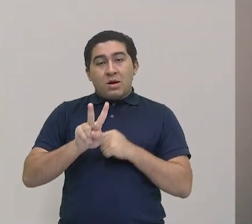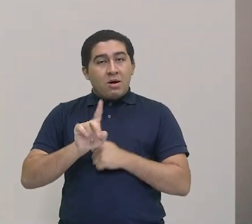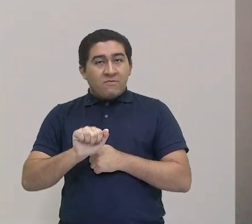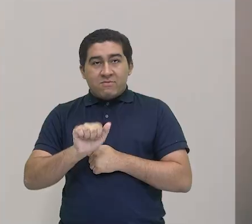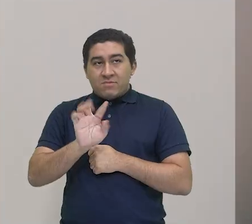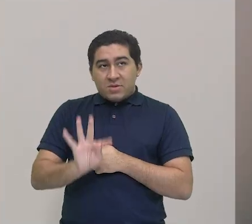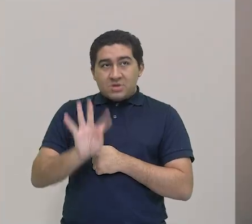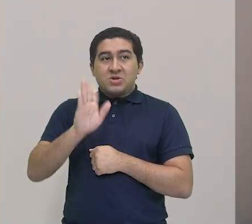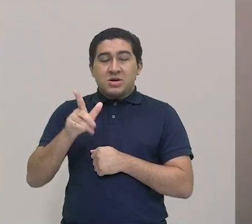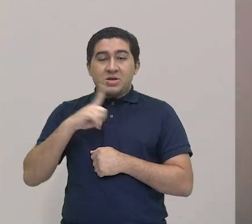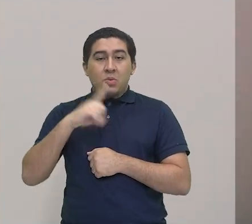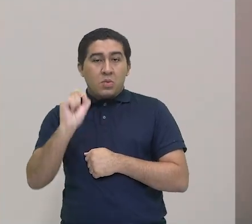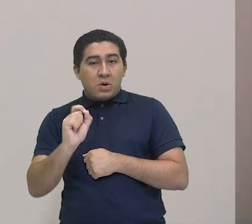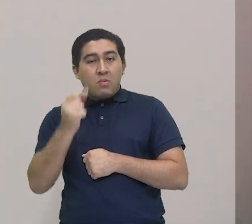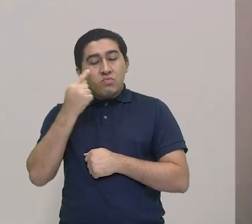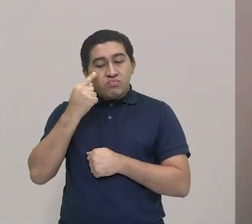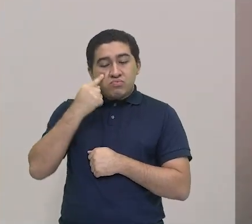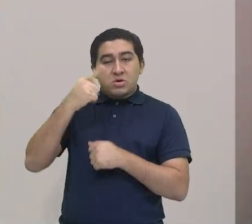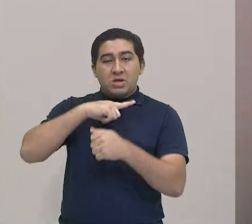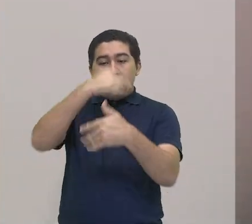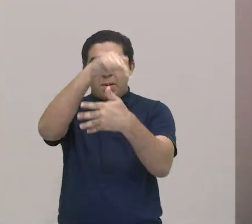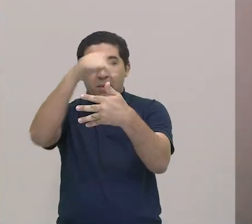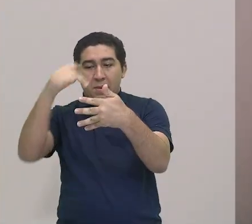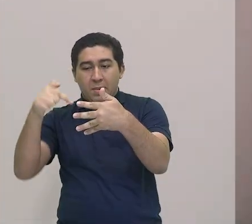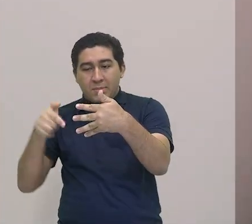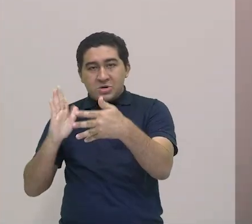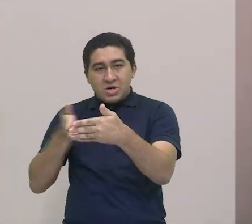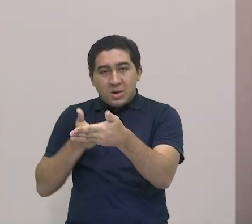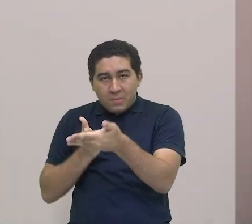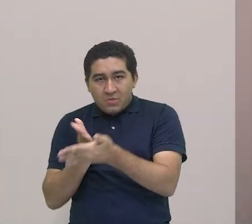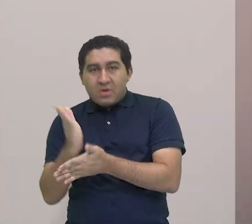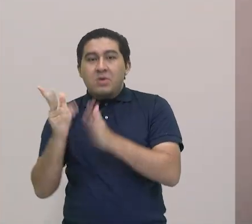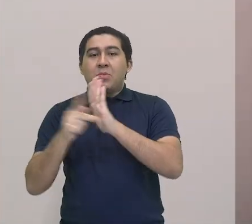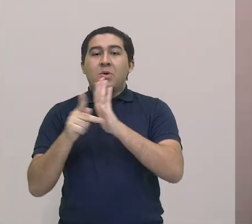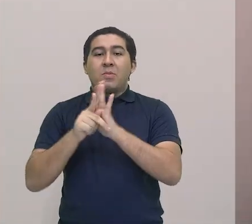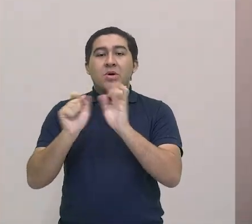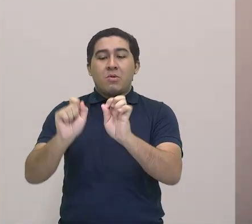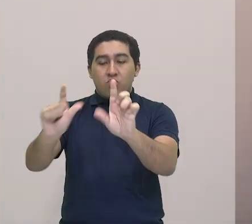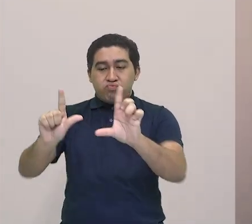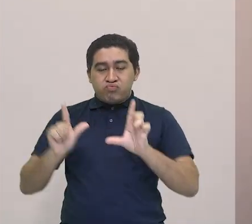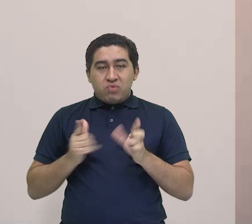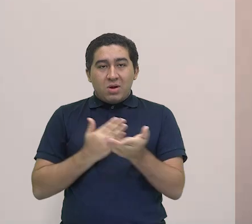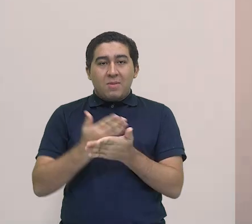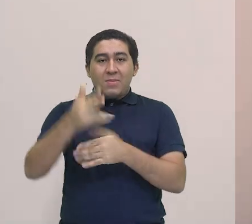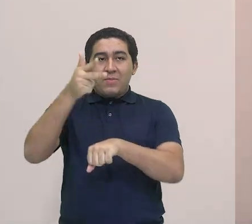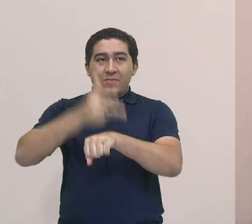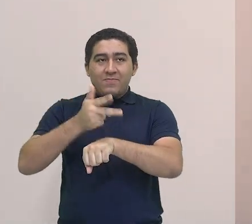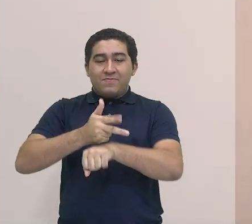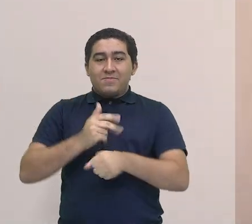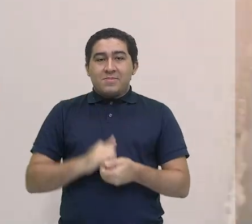nosso checklist final e hora de entrar no ar e iniciar a nossa aula.